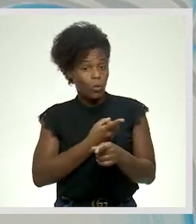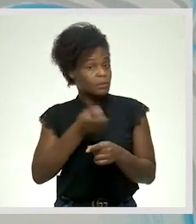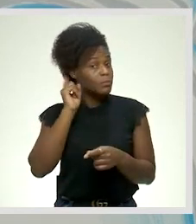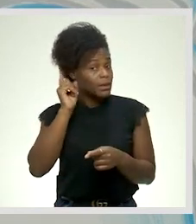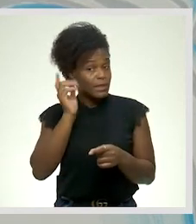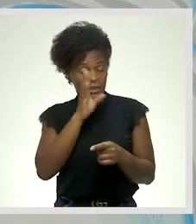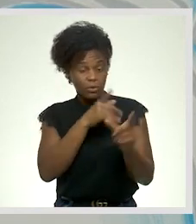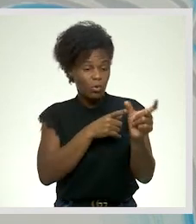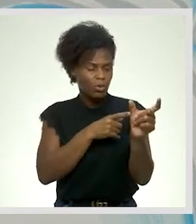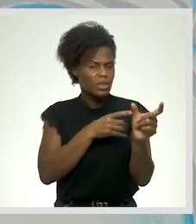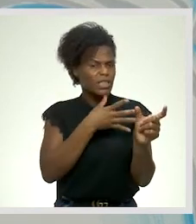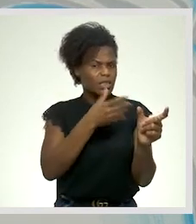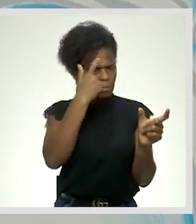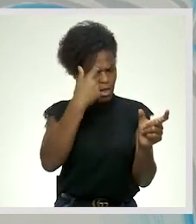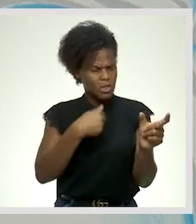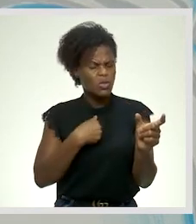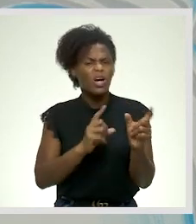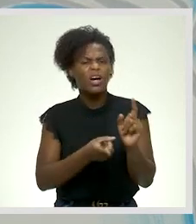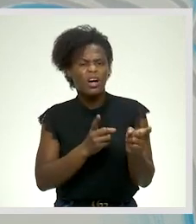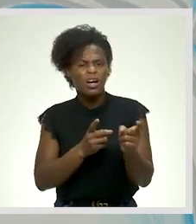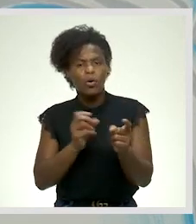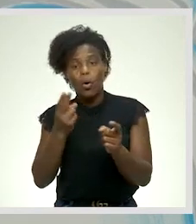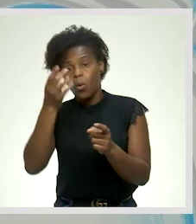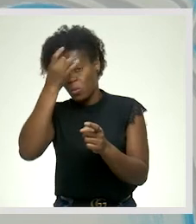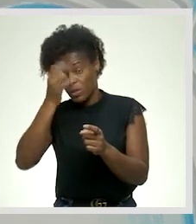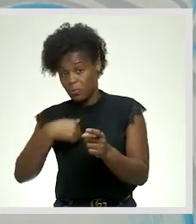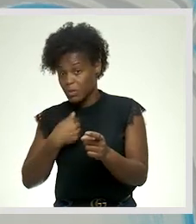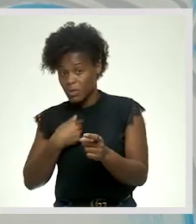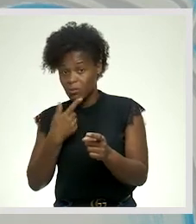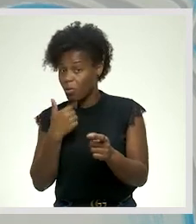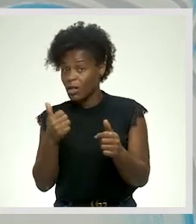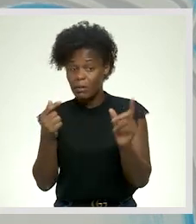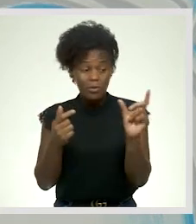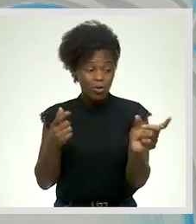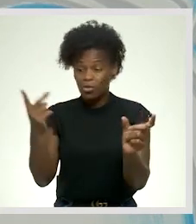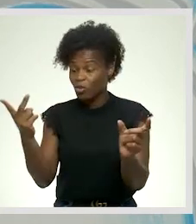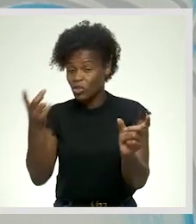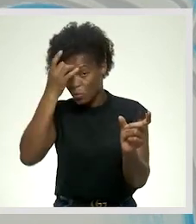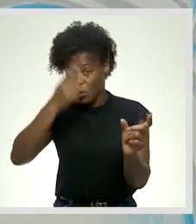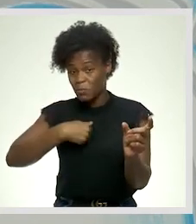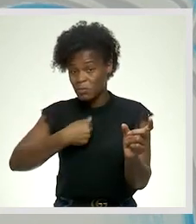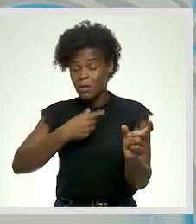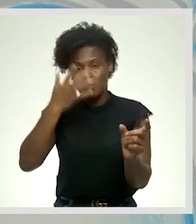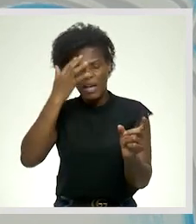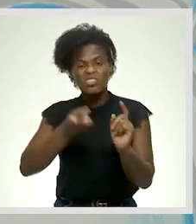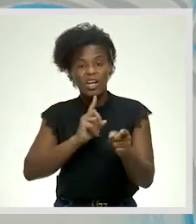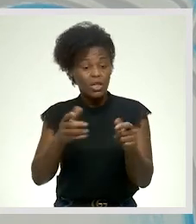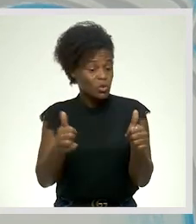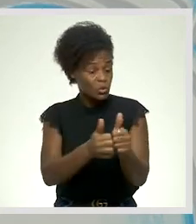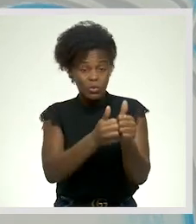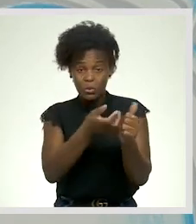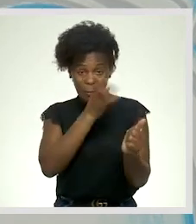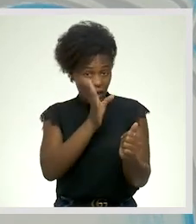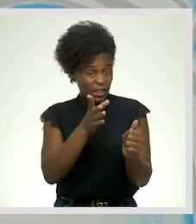você está a dizer acho que, ou está a dizer na minha opinião, não ajunte as duas coisas ao mesmo tempo. Não é praticável na língua